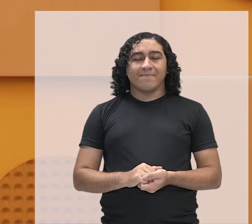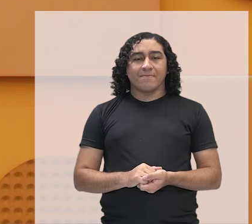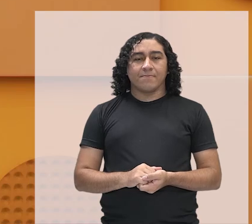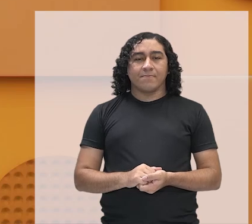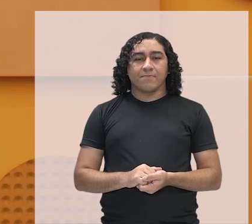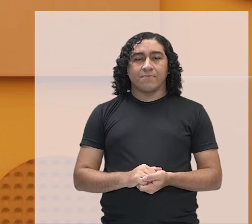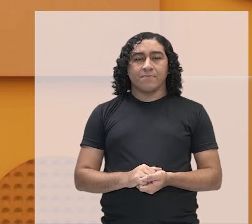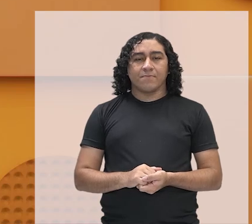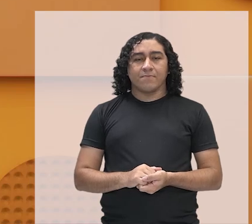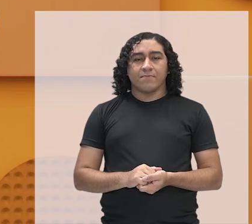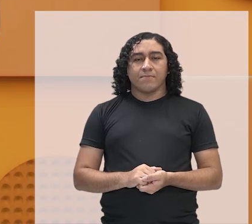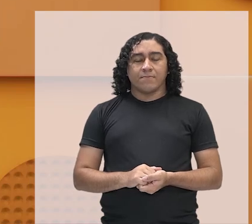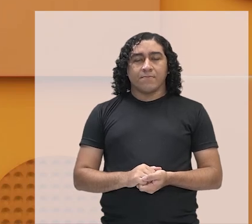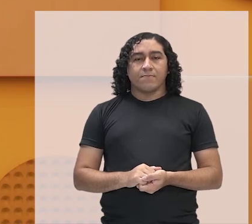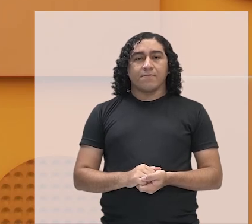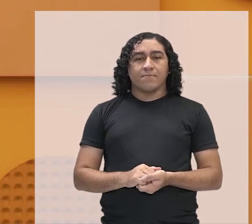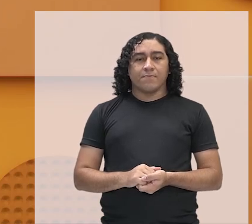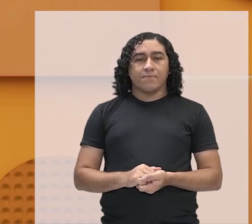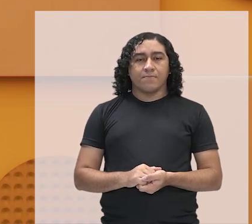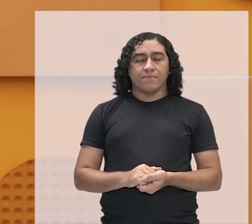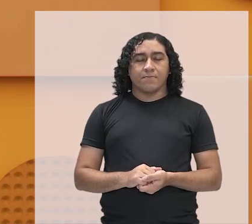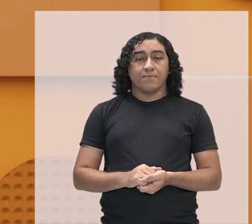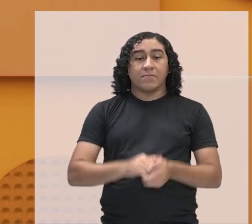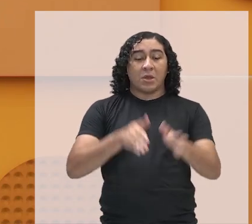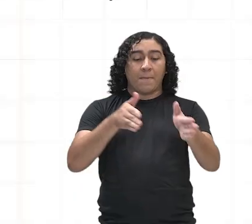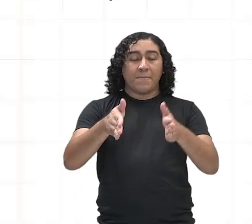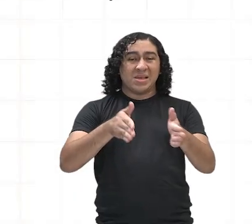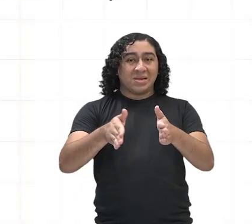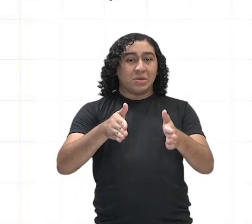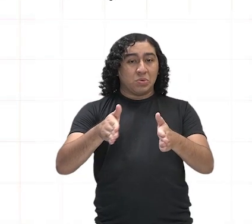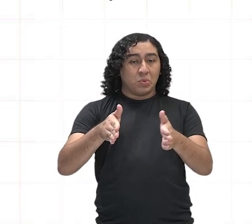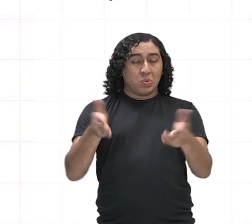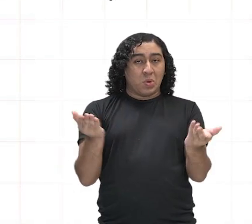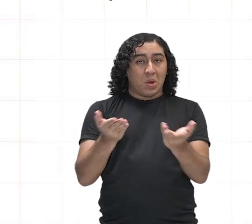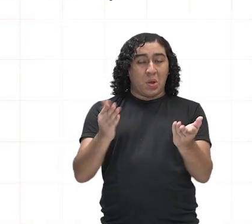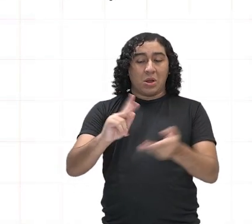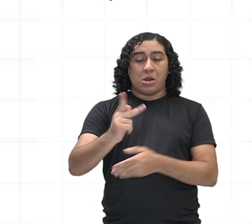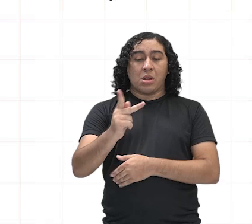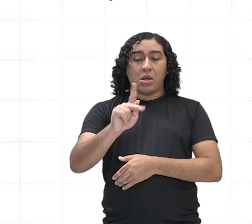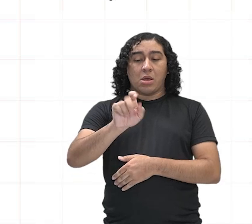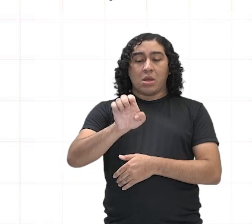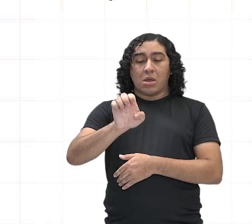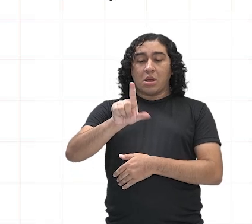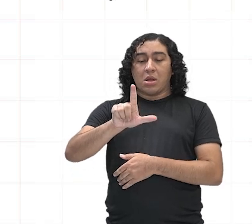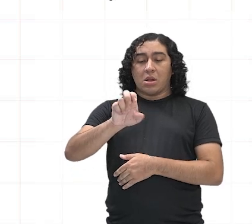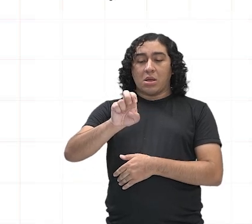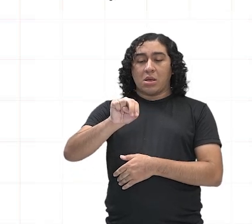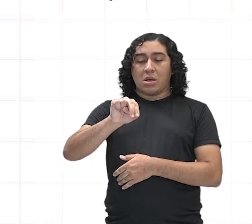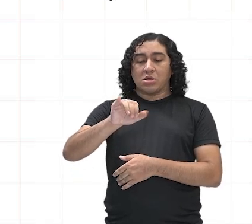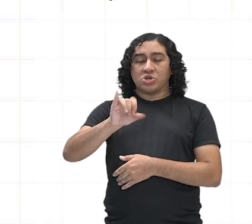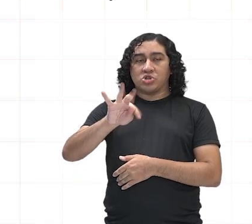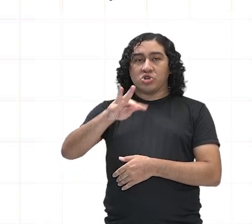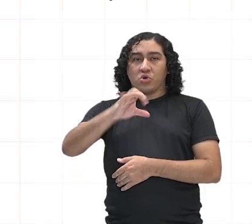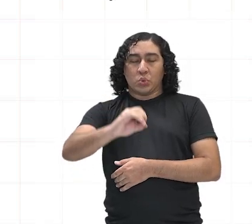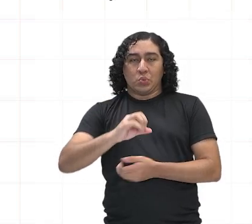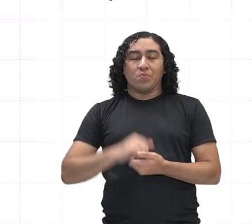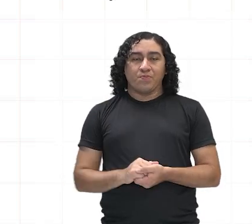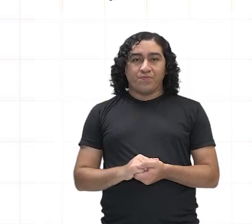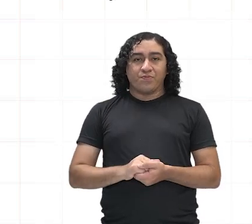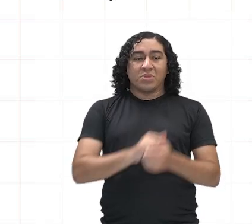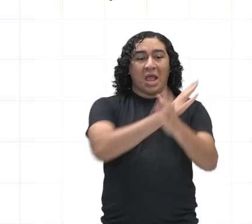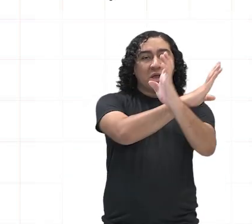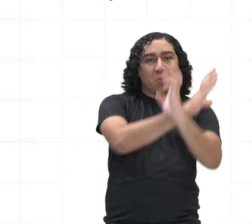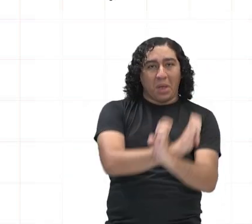falar, então, sobre o período helenístico, ok? Olha só, acompanha comigo. Esparta saiu vitoriosa, então,